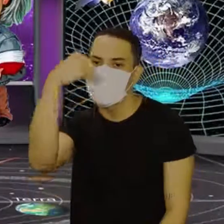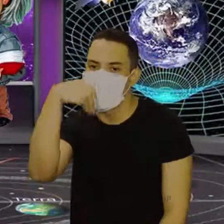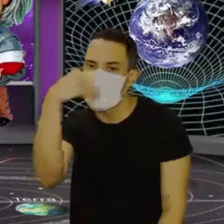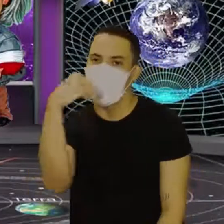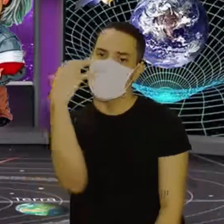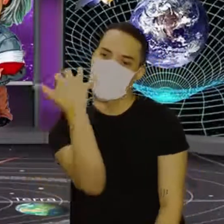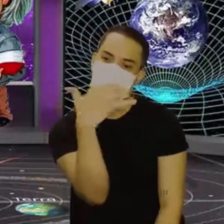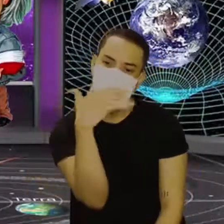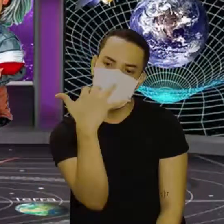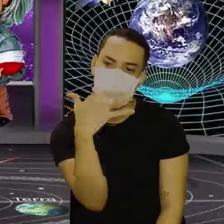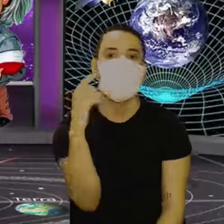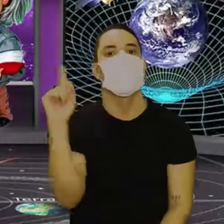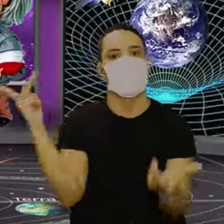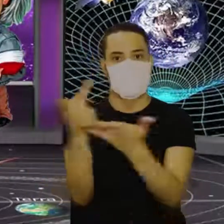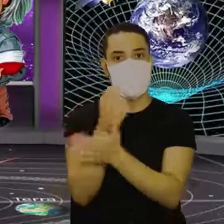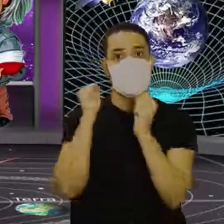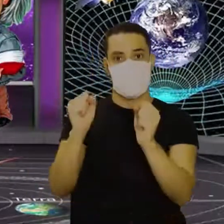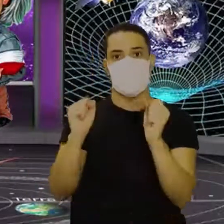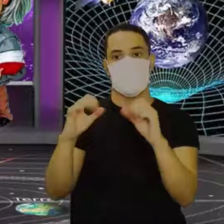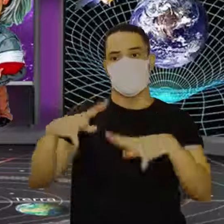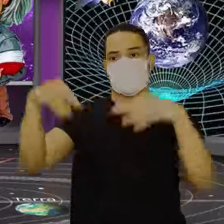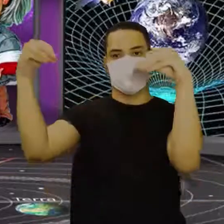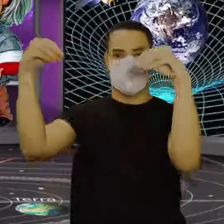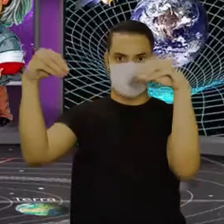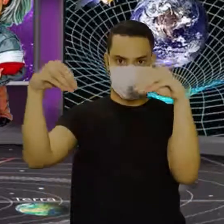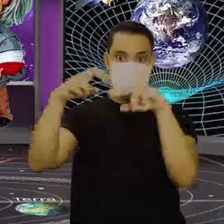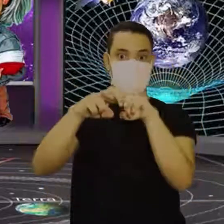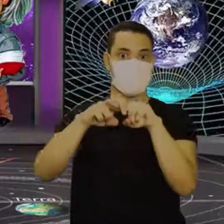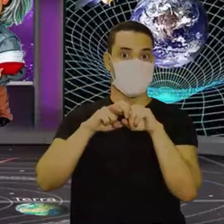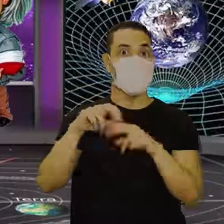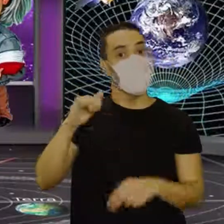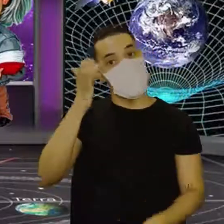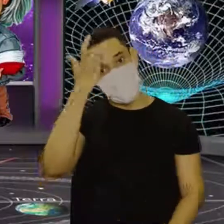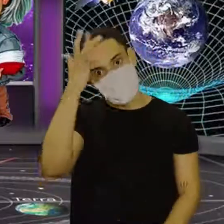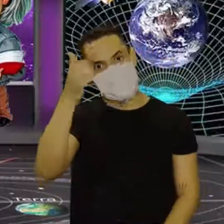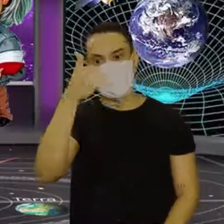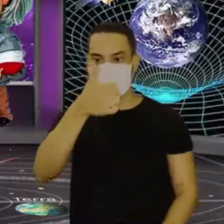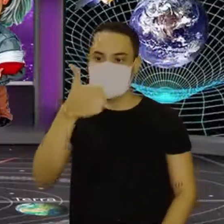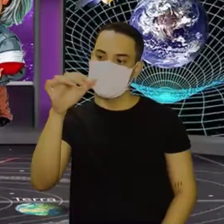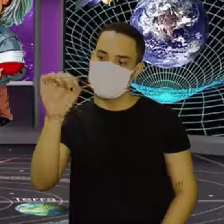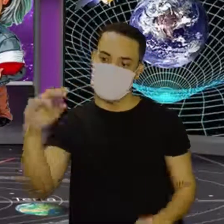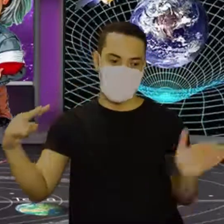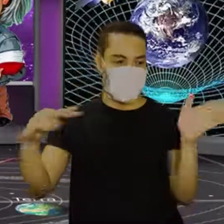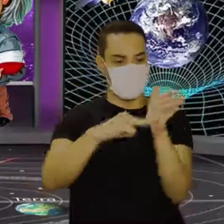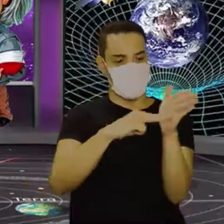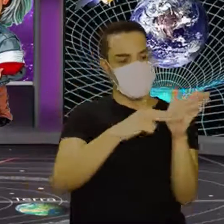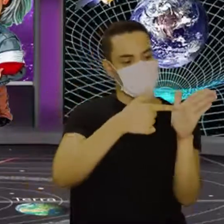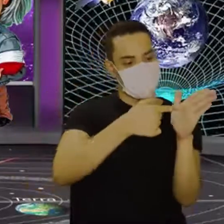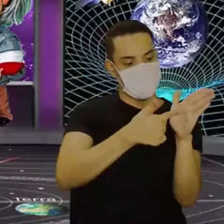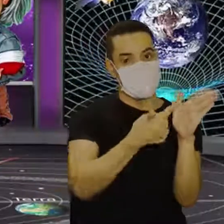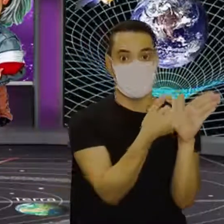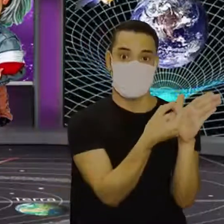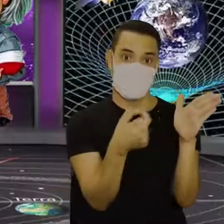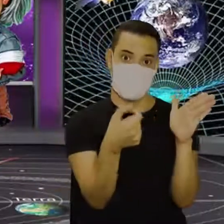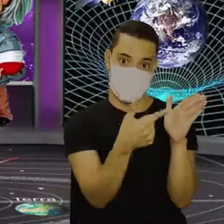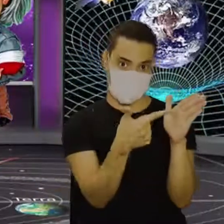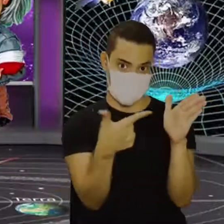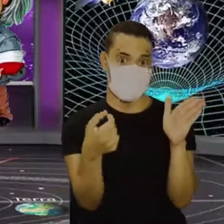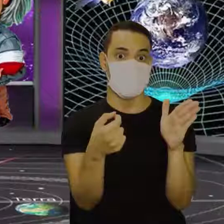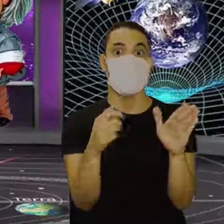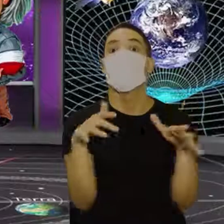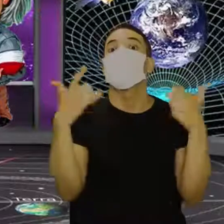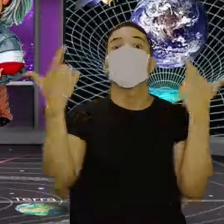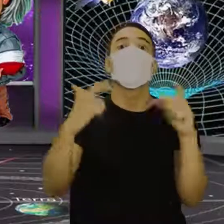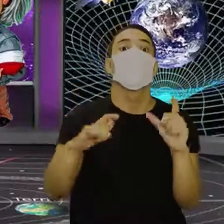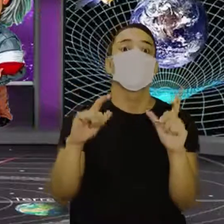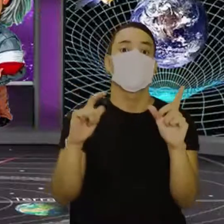energia ele acaba danificando também, tá? Mas é mais fácil queimar um 110 quando liga no 220. Então, prestar bastante atenção. E onde está